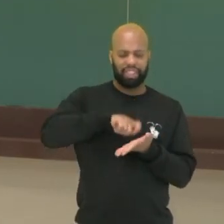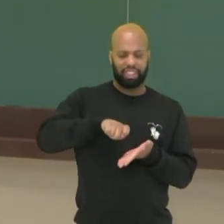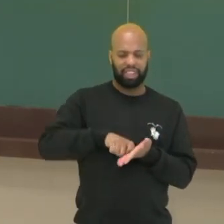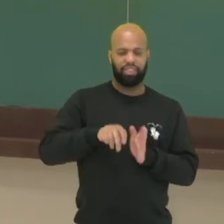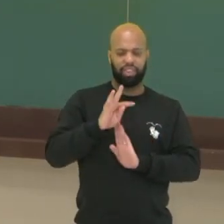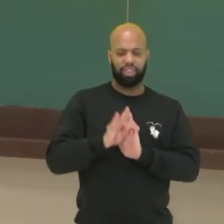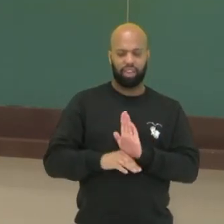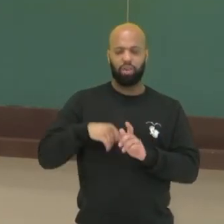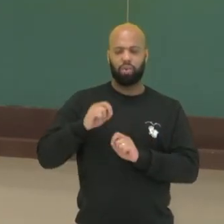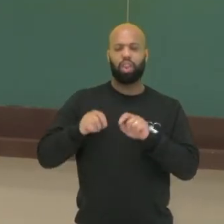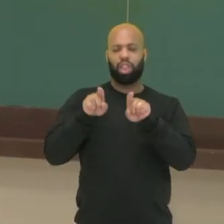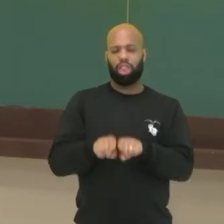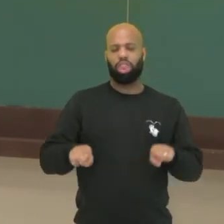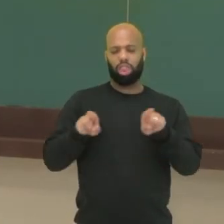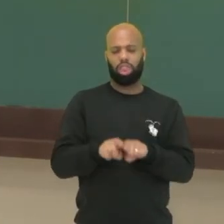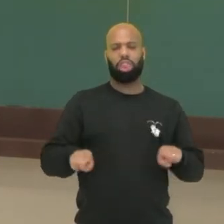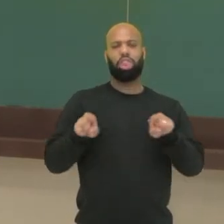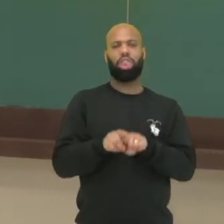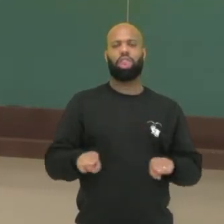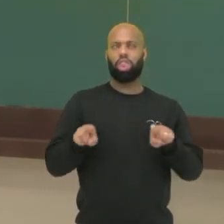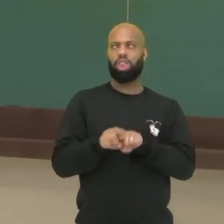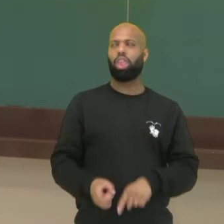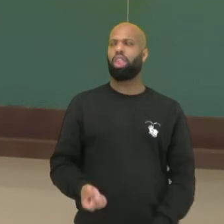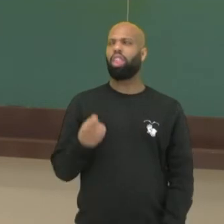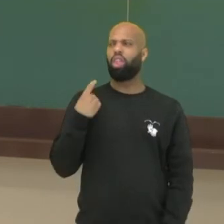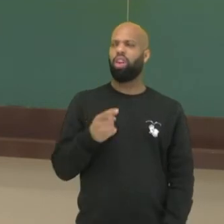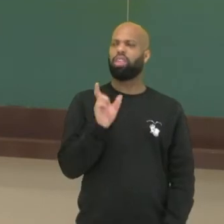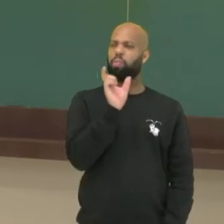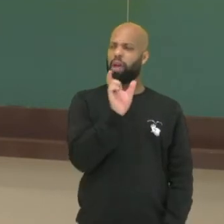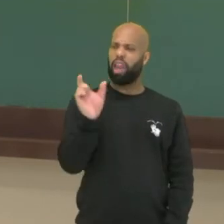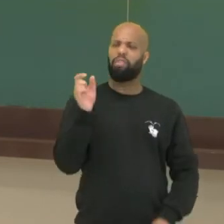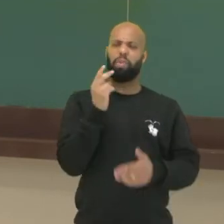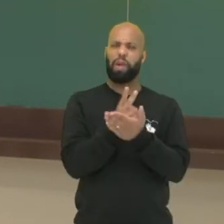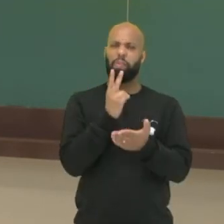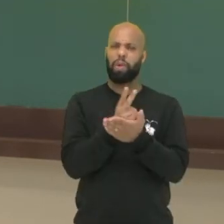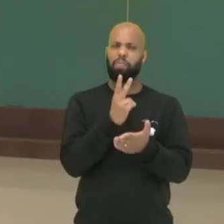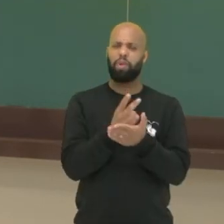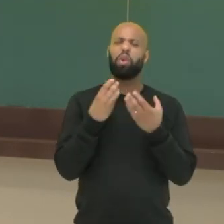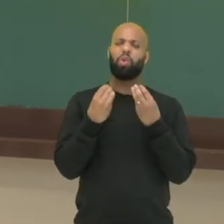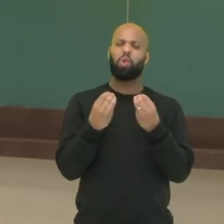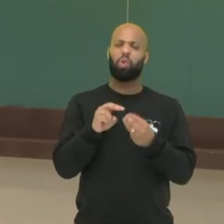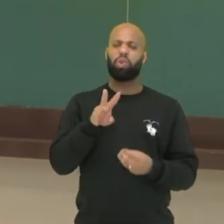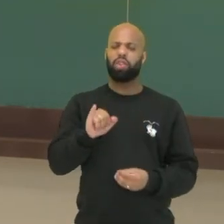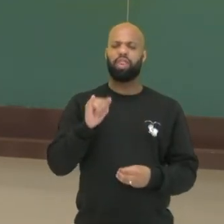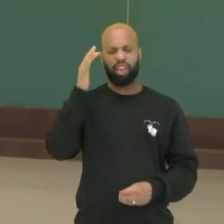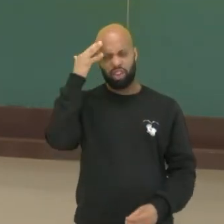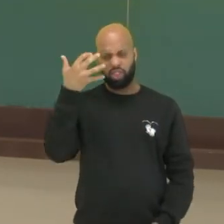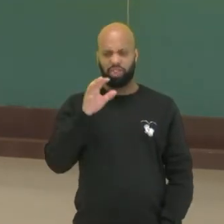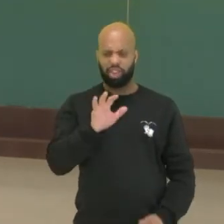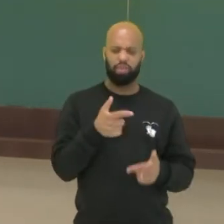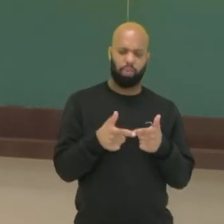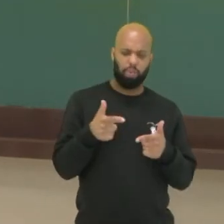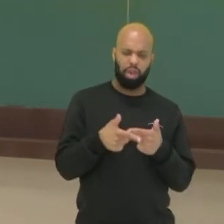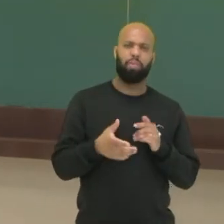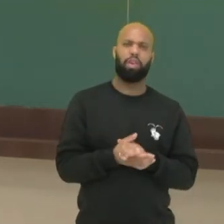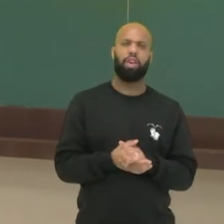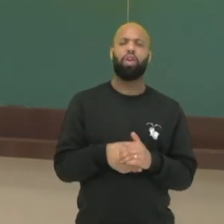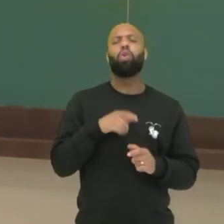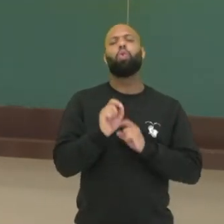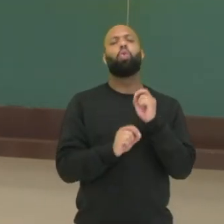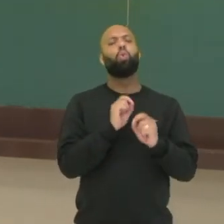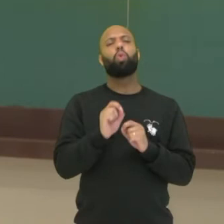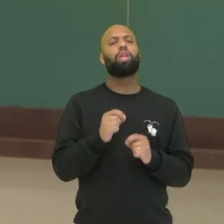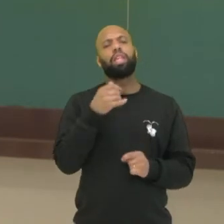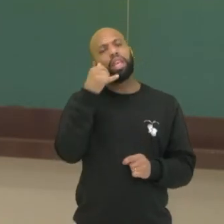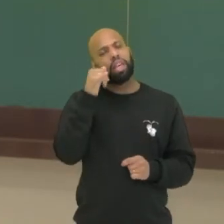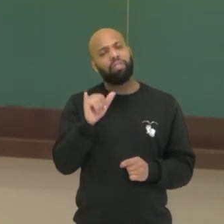uma palavra e repete outra e fala, nossa, mas está muito repetitivo isso aqui, como que eu vou resolver? Qual que é a solução para